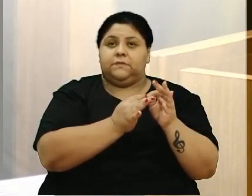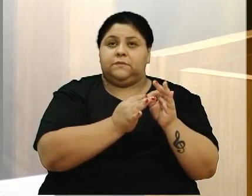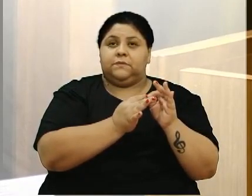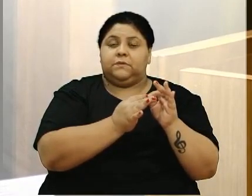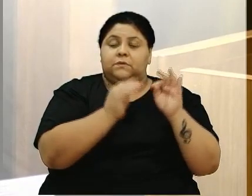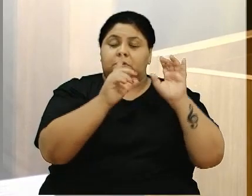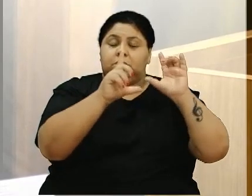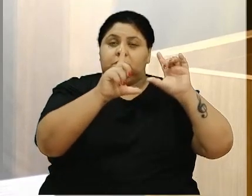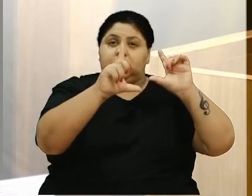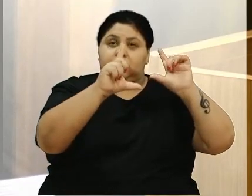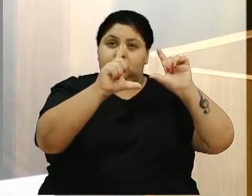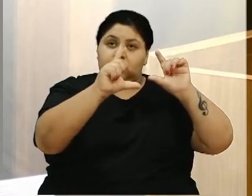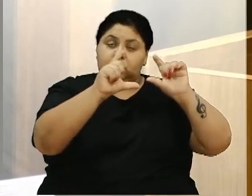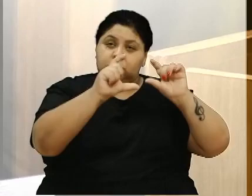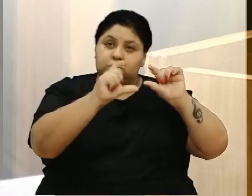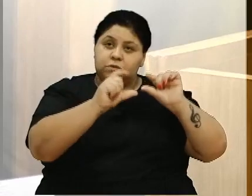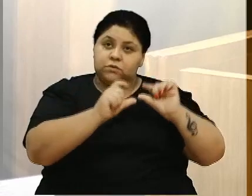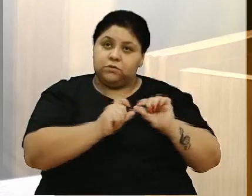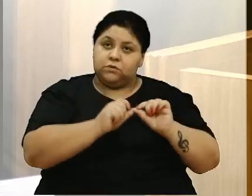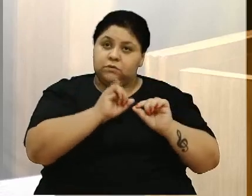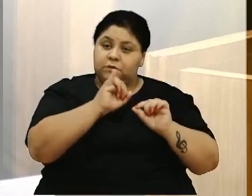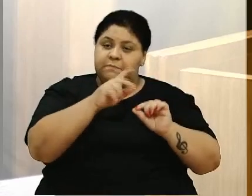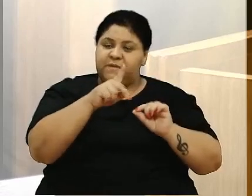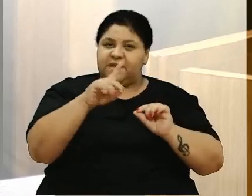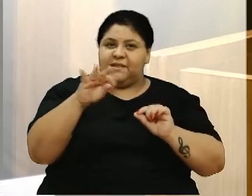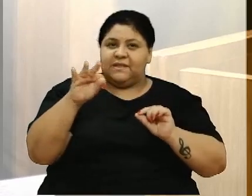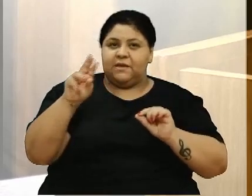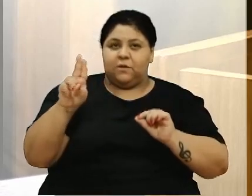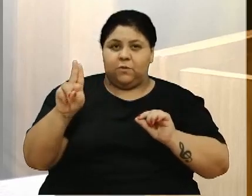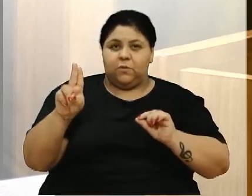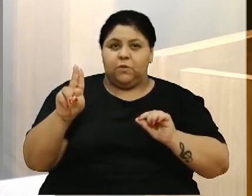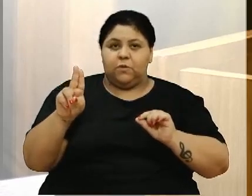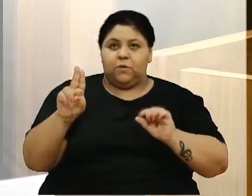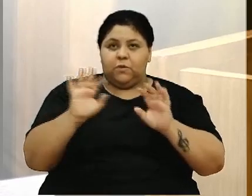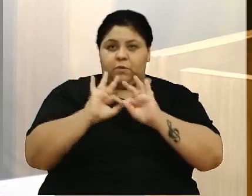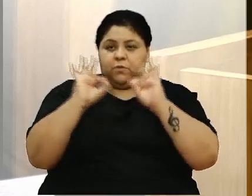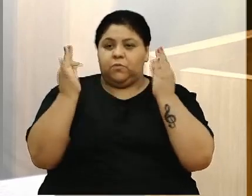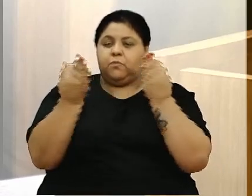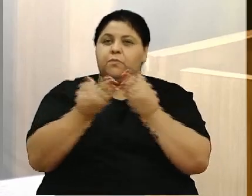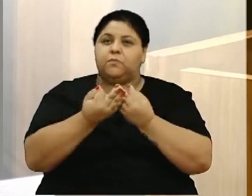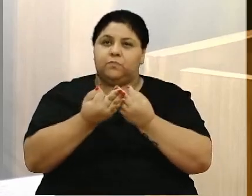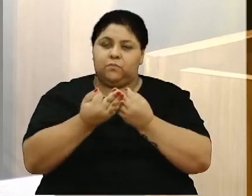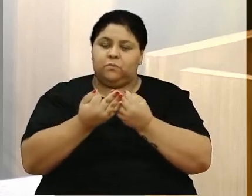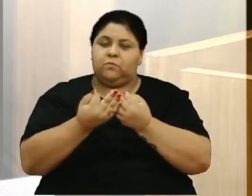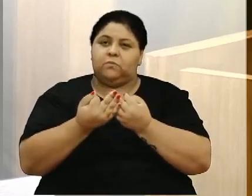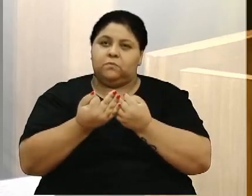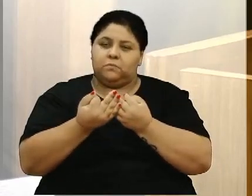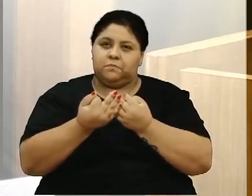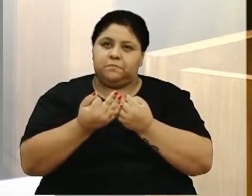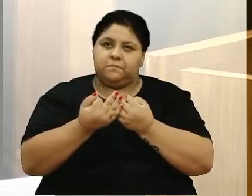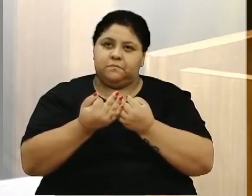diminuir esse IPTU das famílias que estão